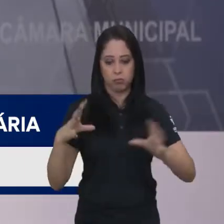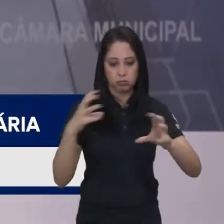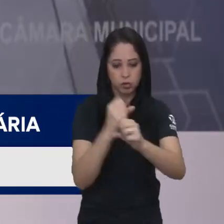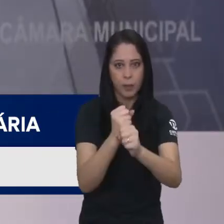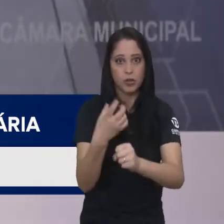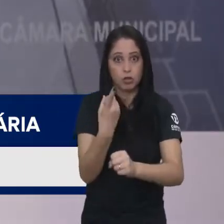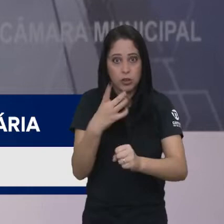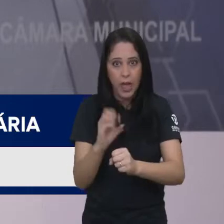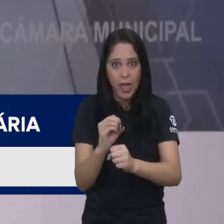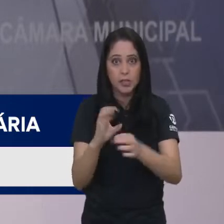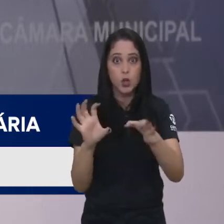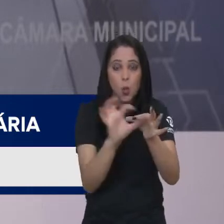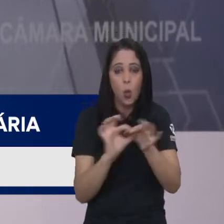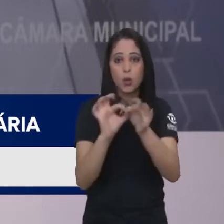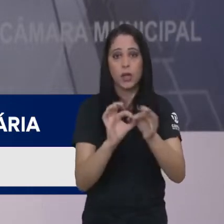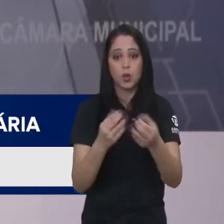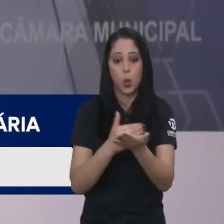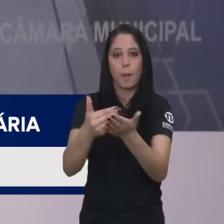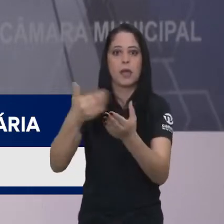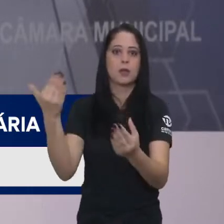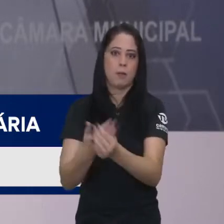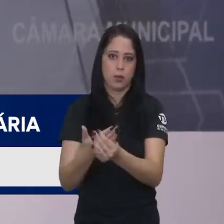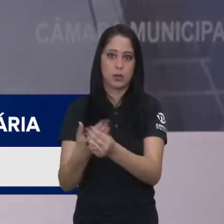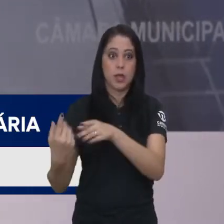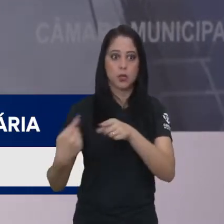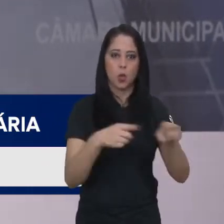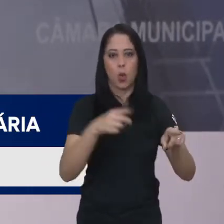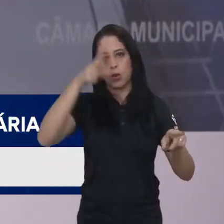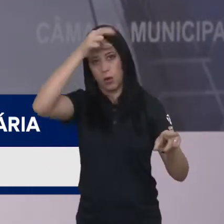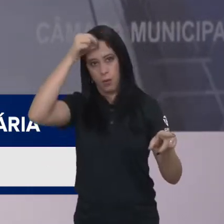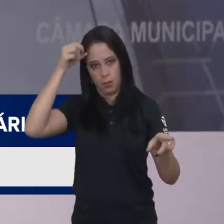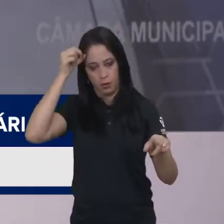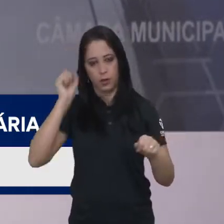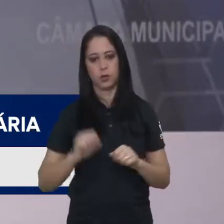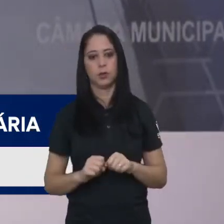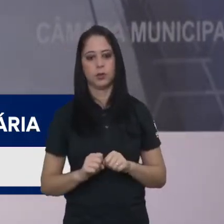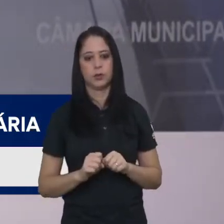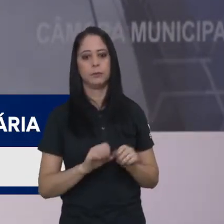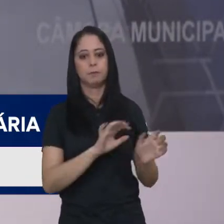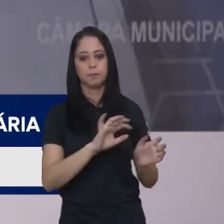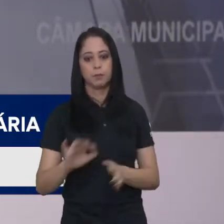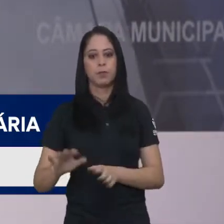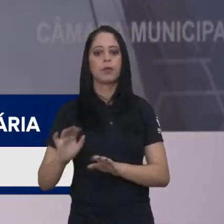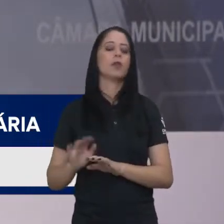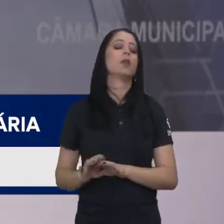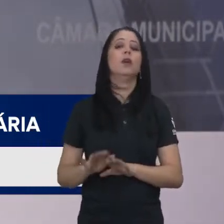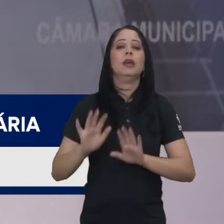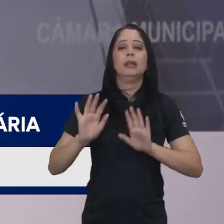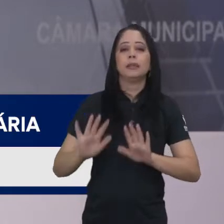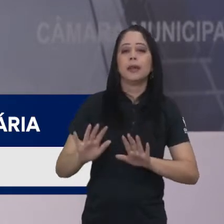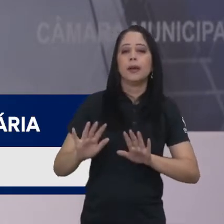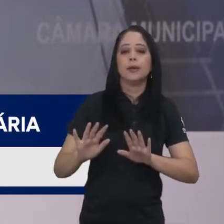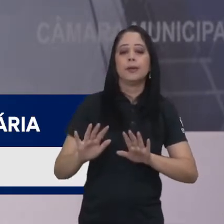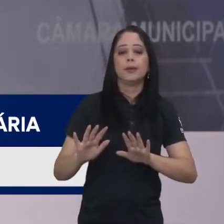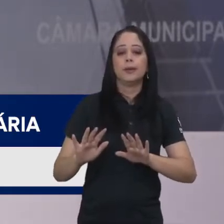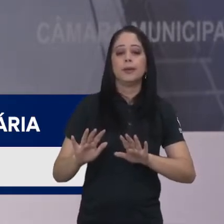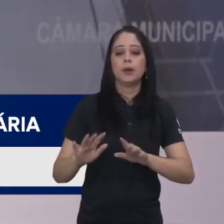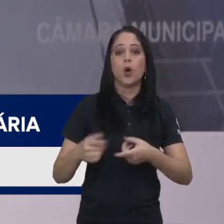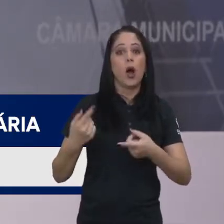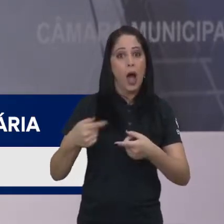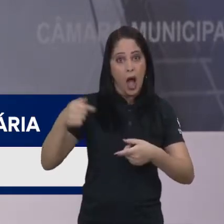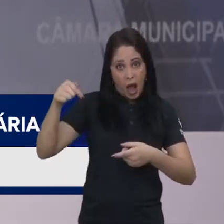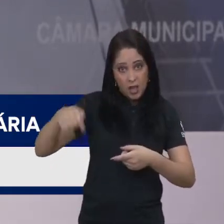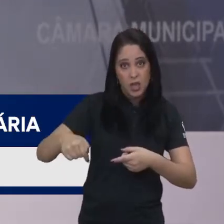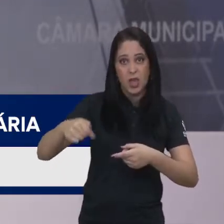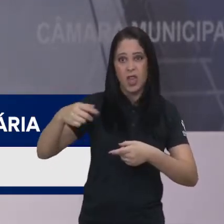Em outros, não. Em outros, é uma ação para cada família. A maior parte é uma ação para cada família. Mas os 500 é porque existem recursos. Qual é a discussão? E